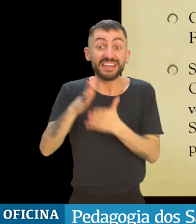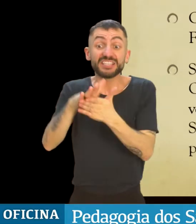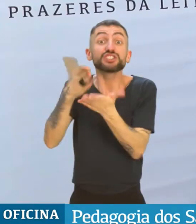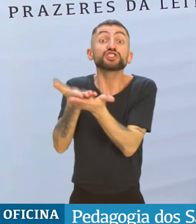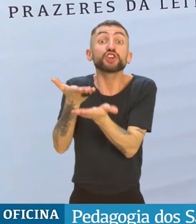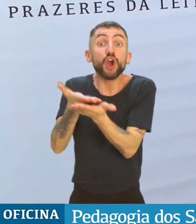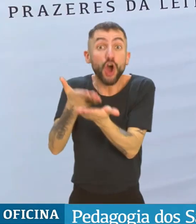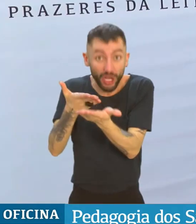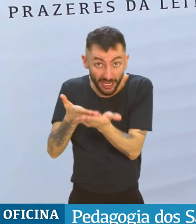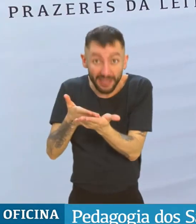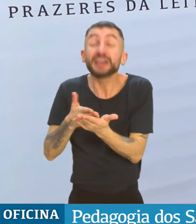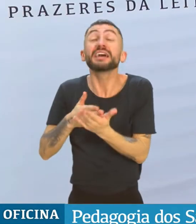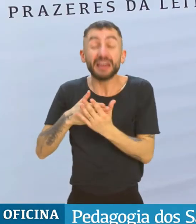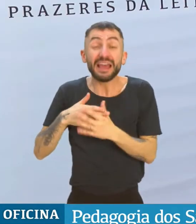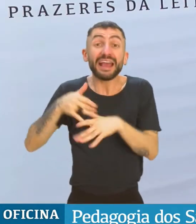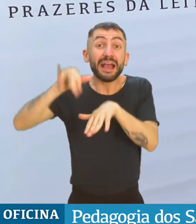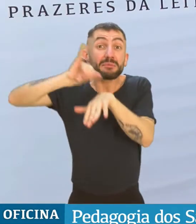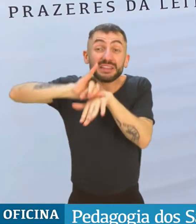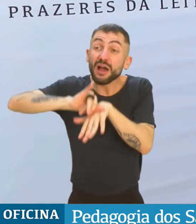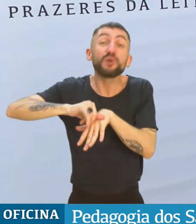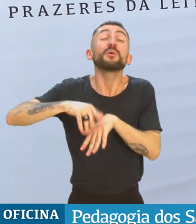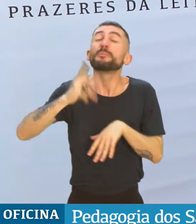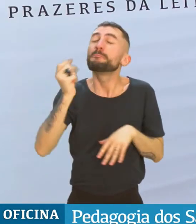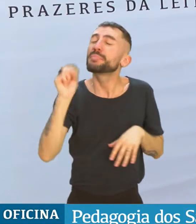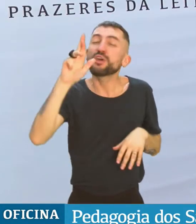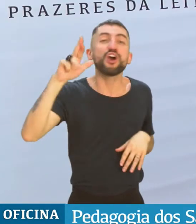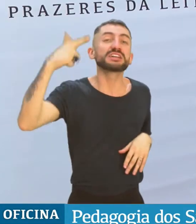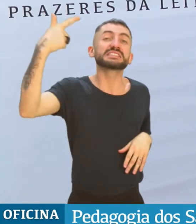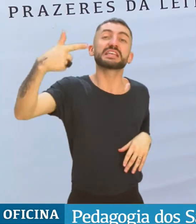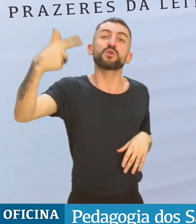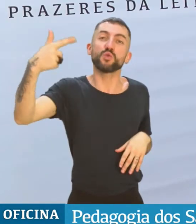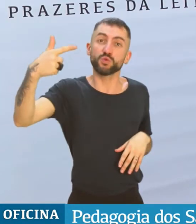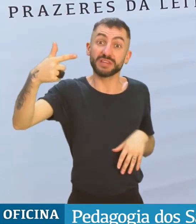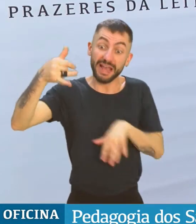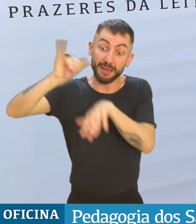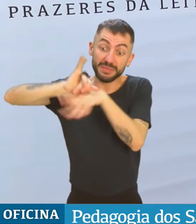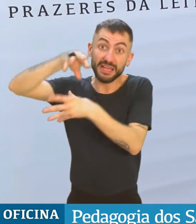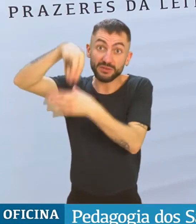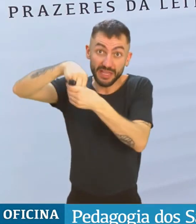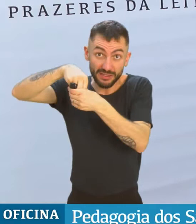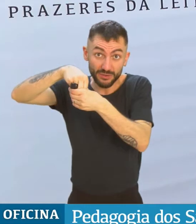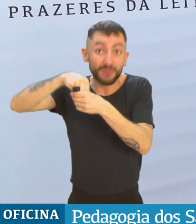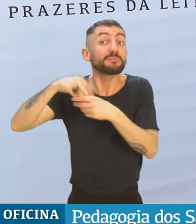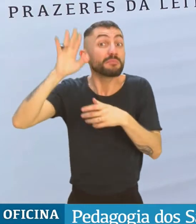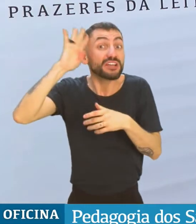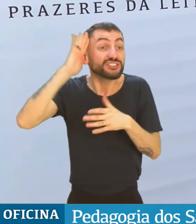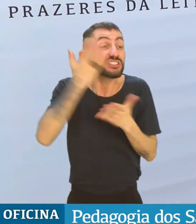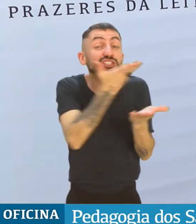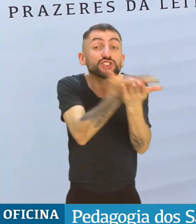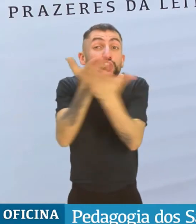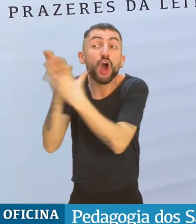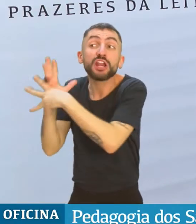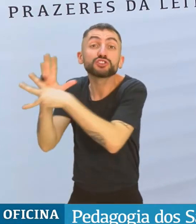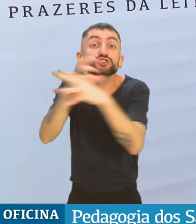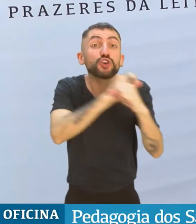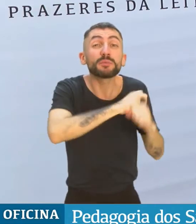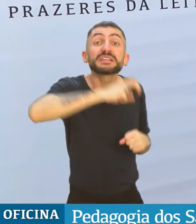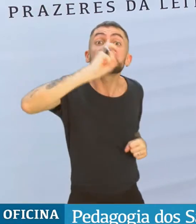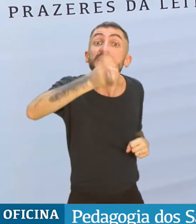da capital e a oitava pior escola do estado de São Paulo, num universo de 5.500 escolas